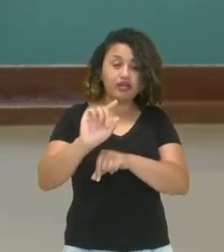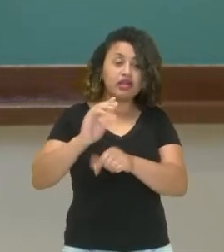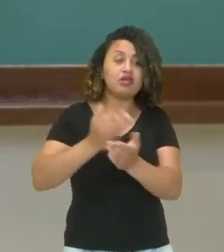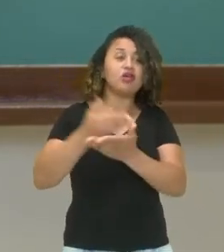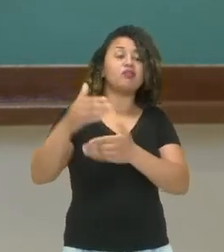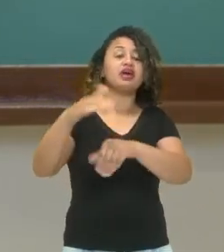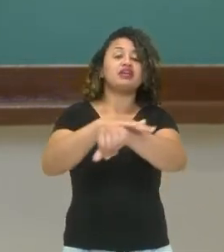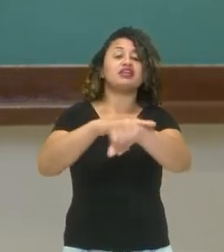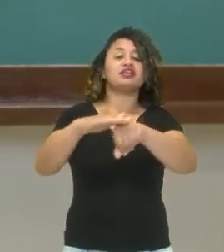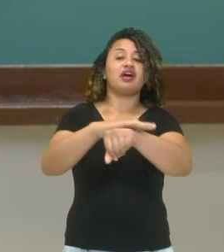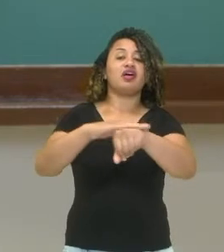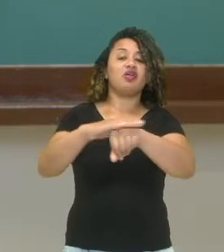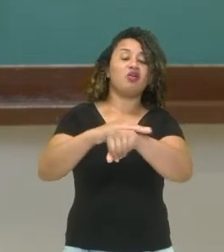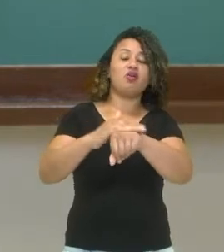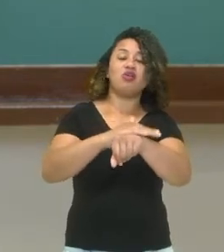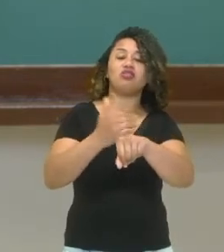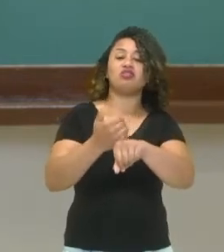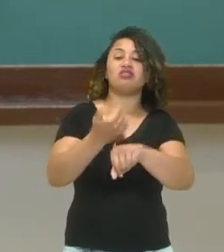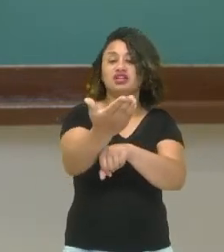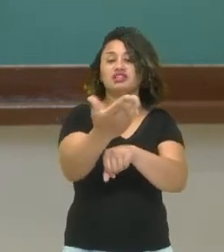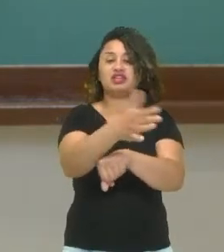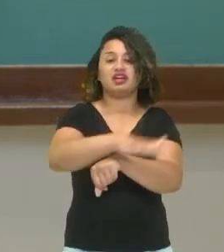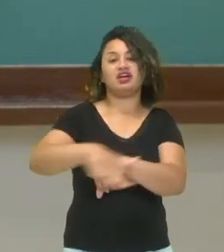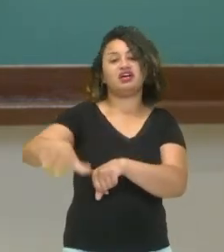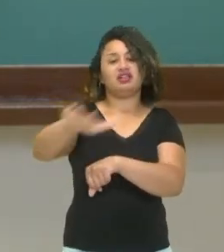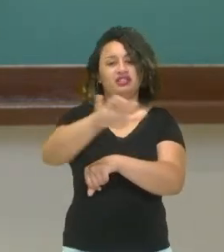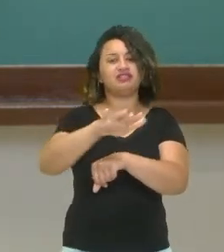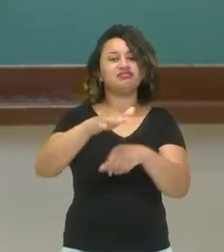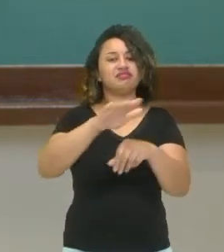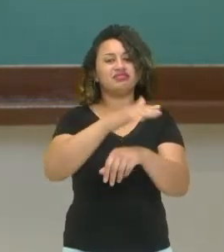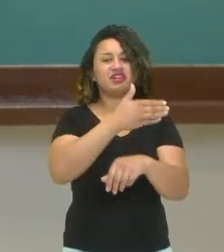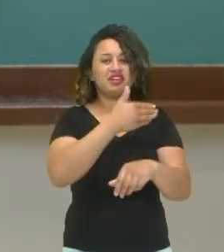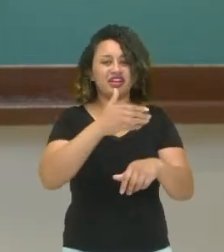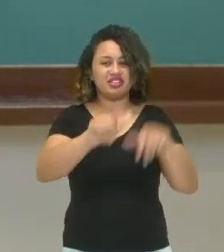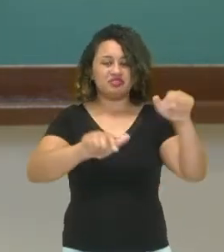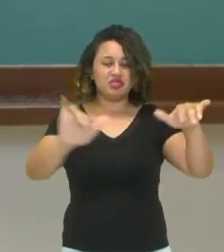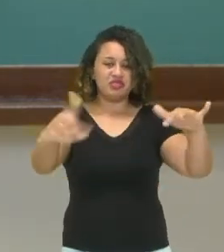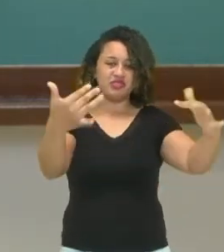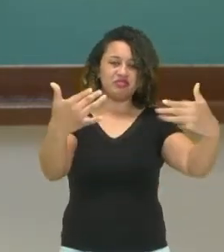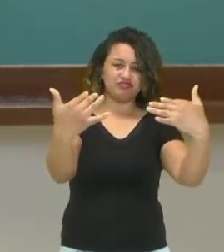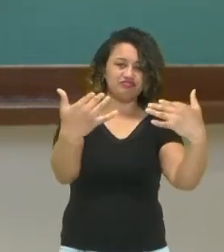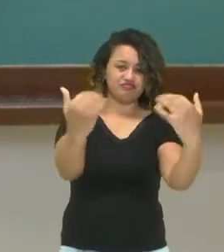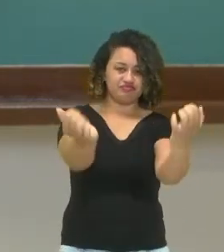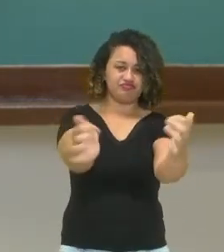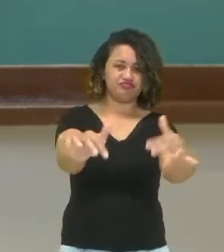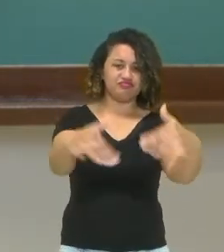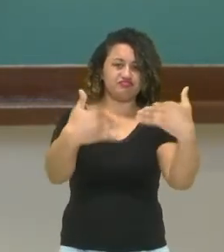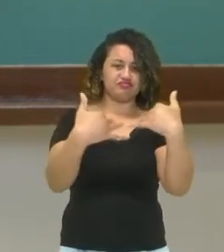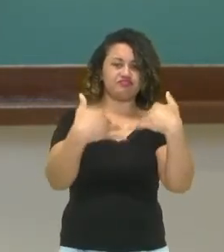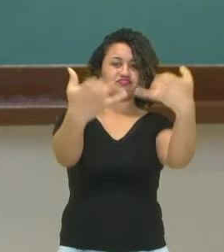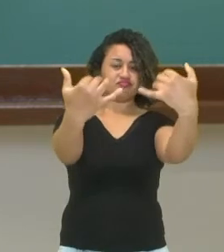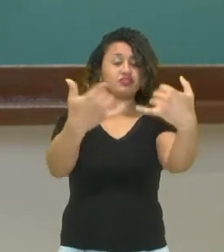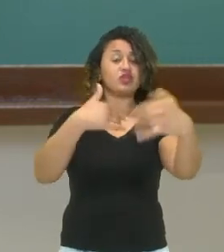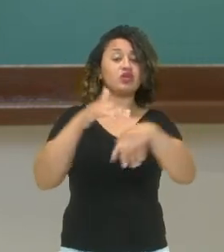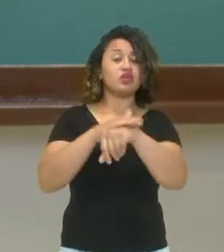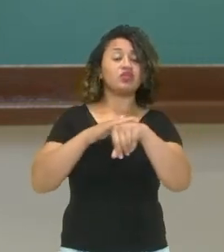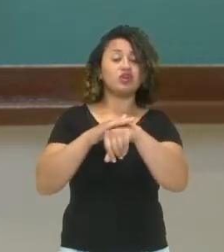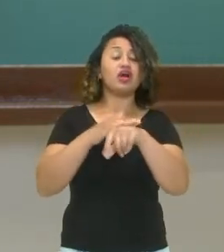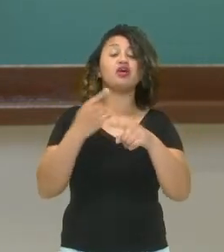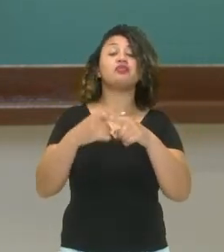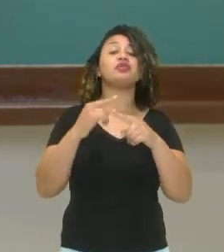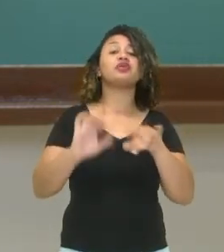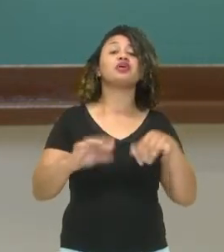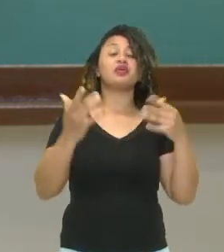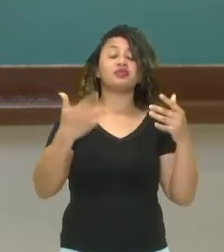quarta parede? Como se fosse uma parede ilusória. Porque normalmente num espetáculo teatral ou num filme, o ator e a atriz